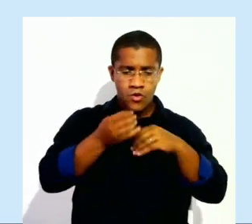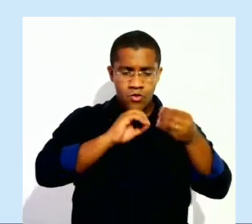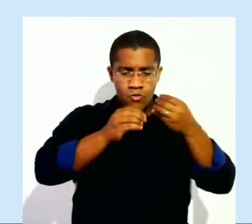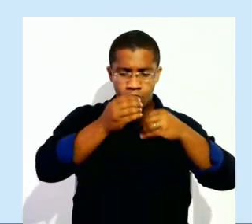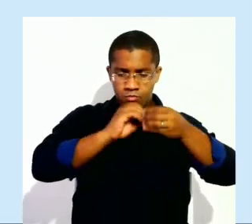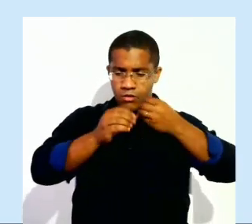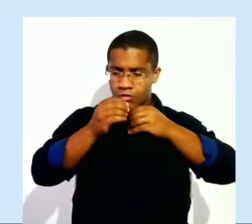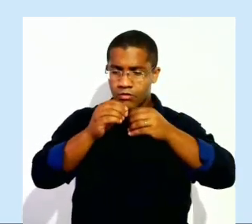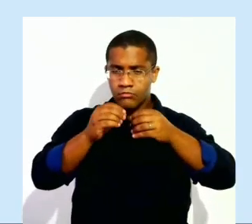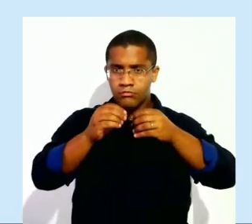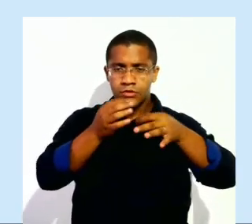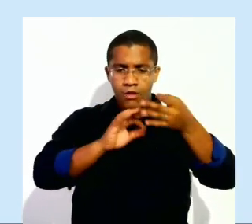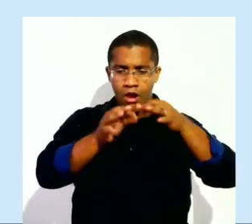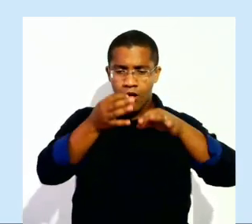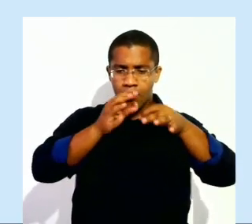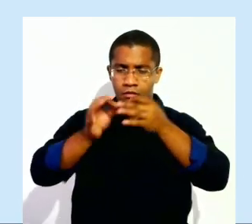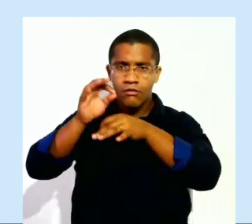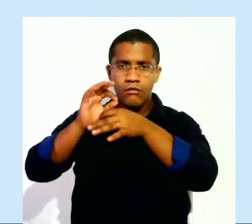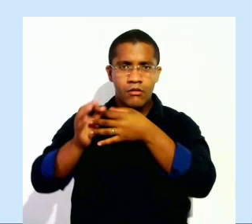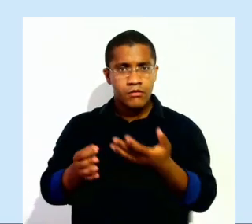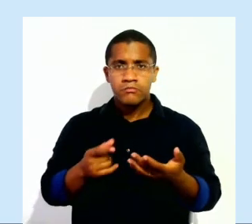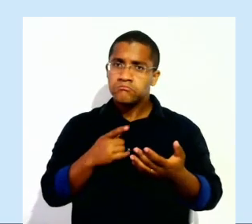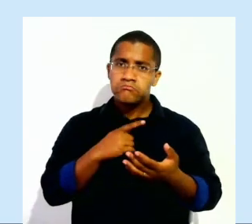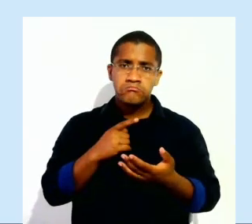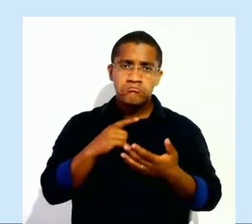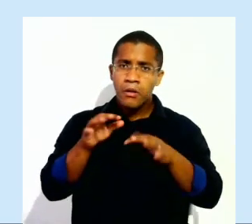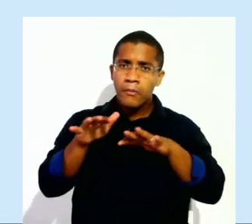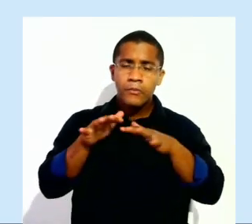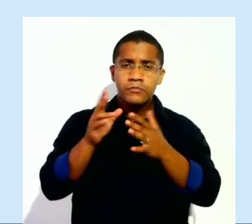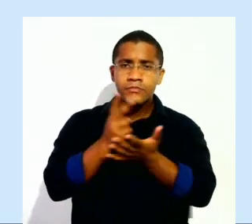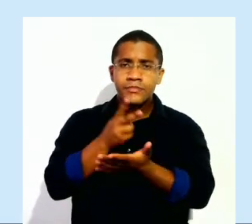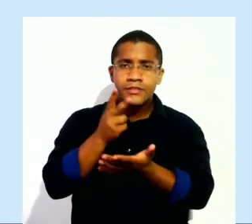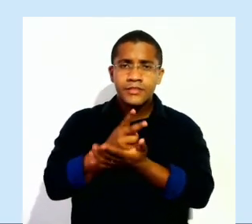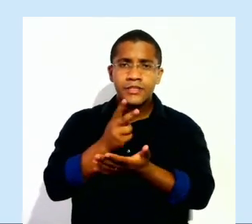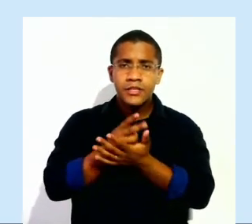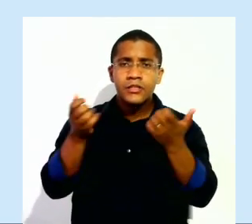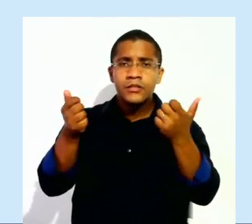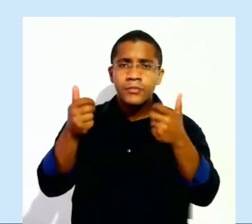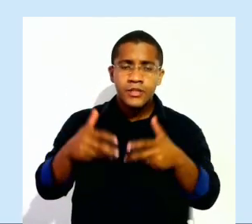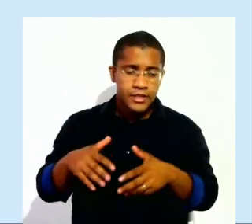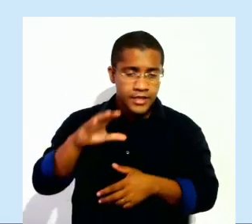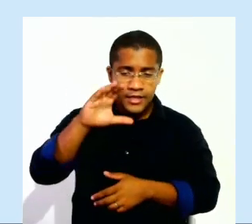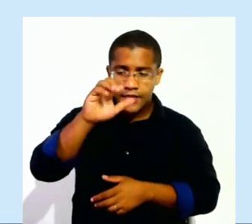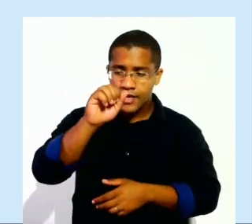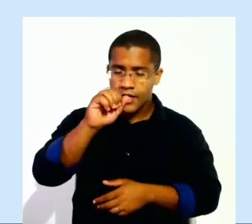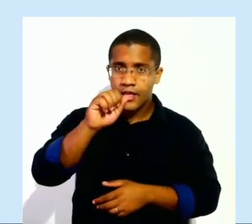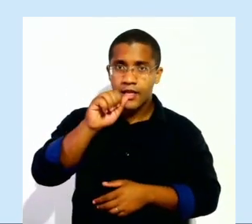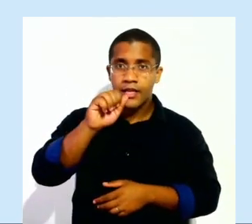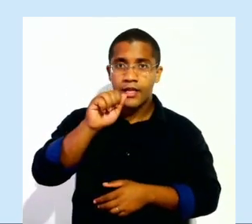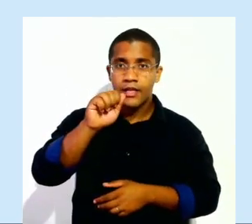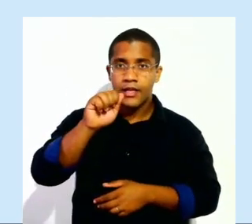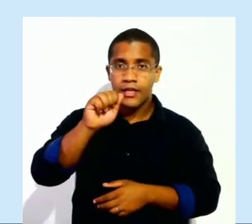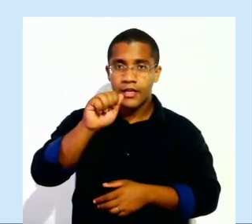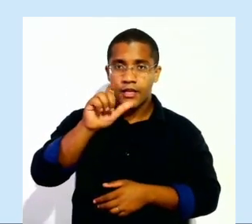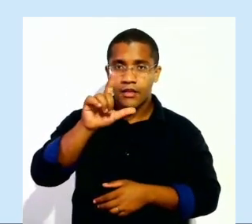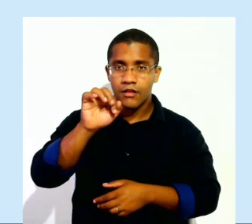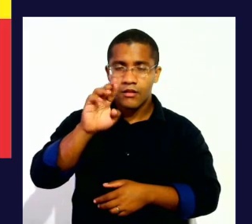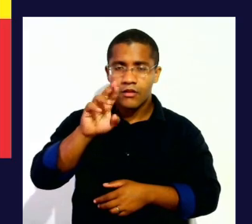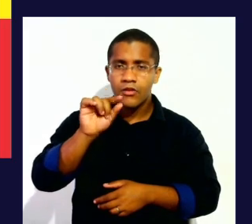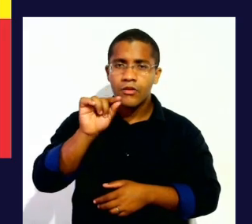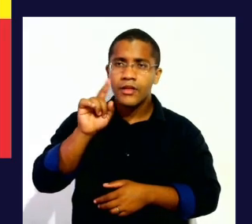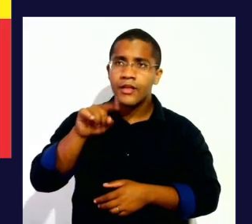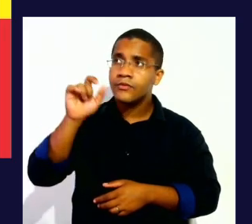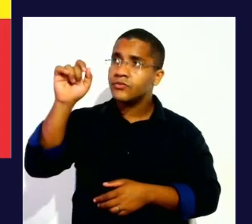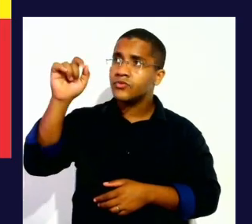moléculas para moléculas, de células para células. Então, se falando de calor, eu quero falar sobre irradiação solar. Vou